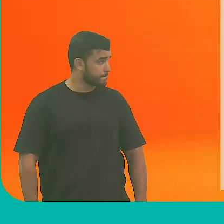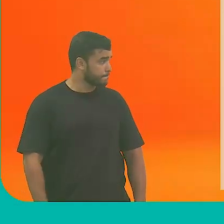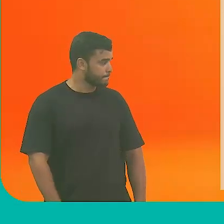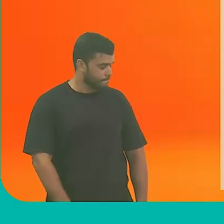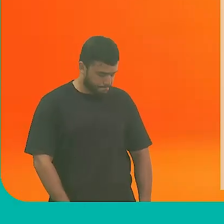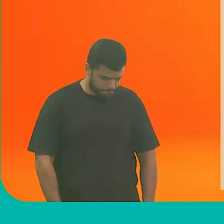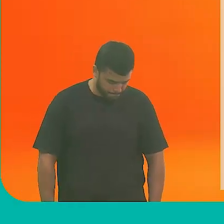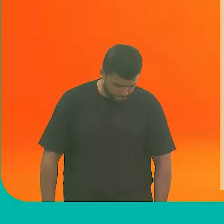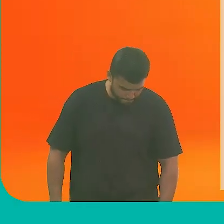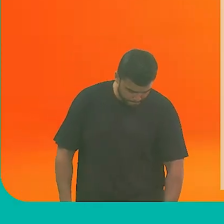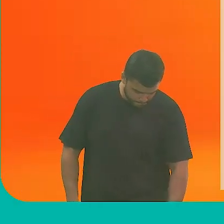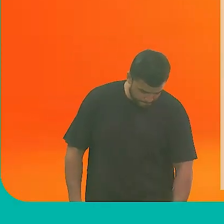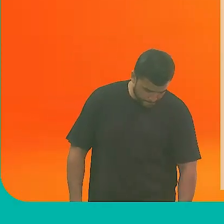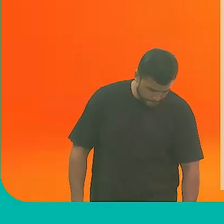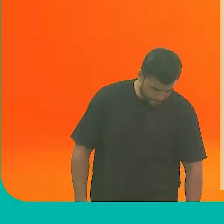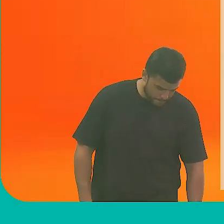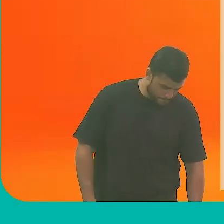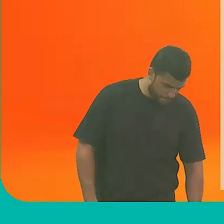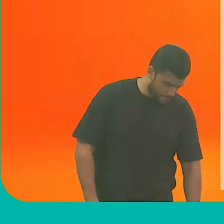Show?